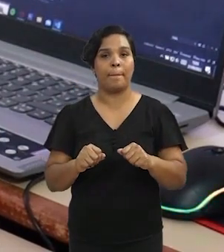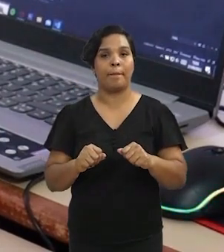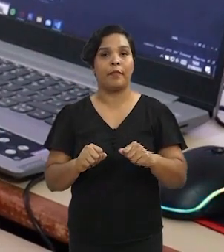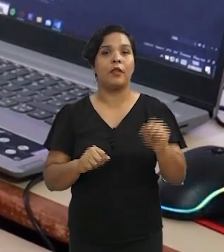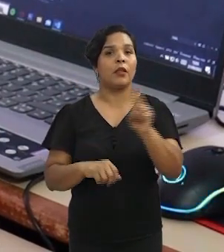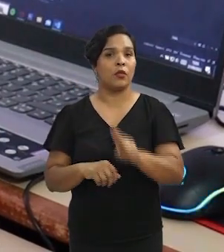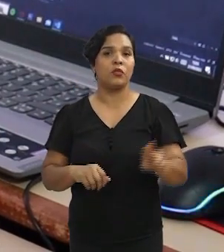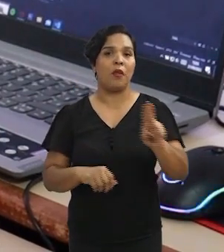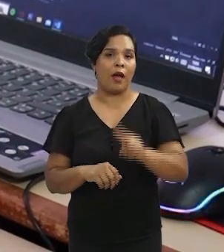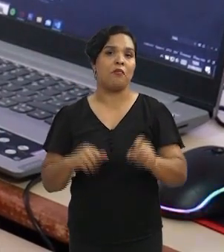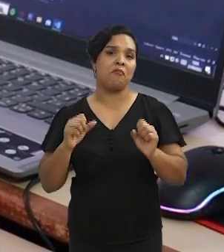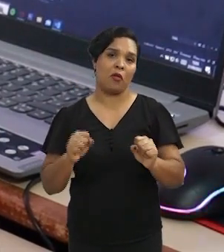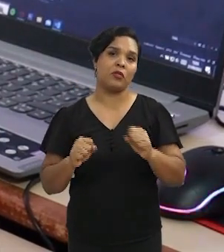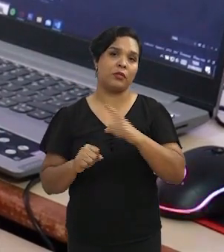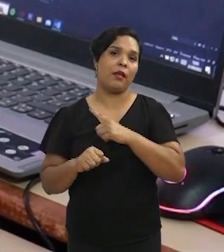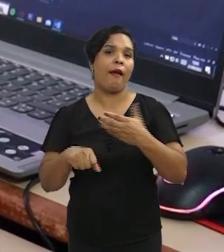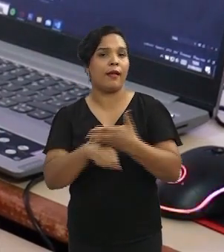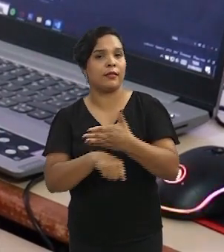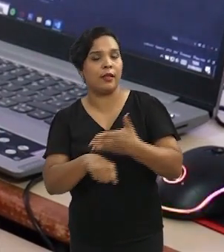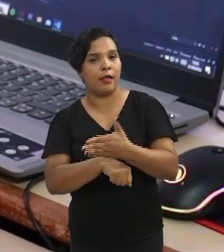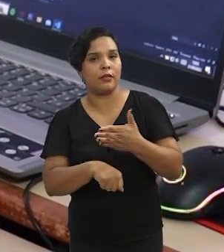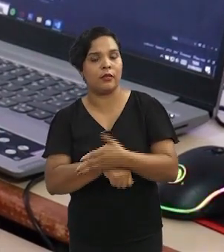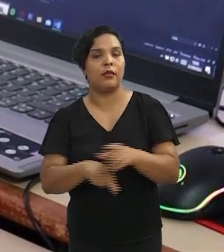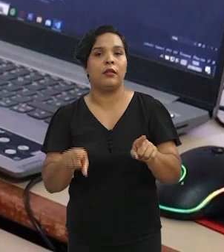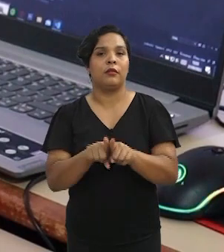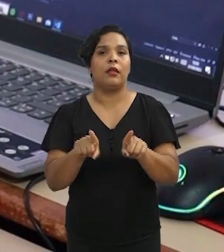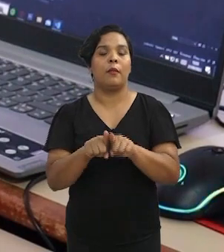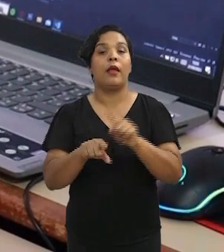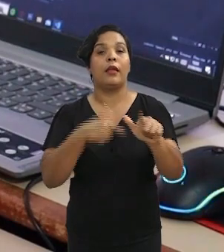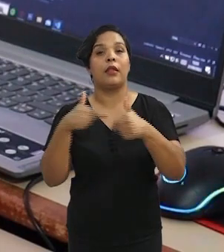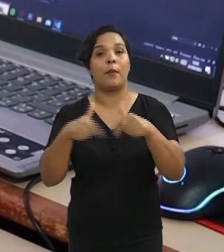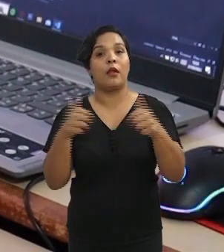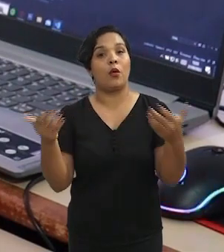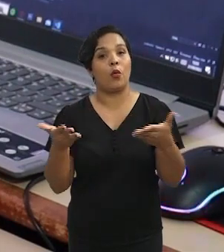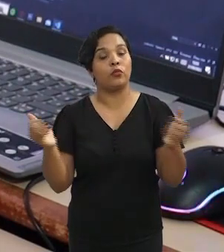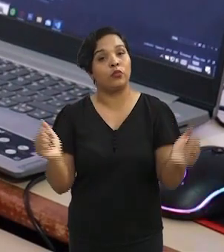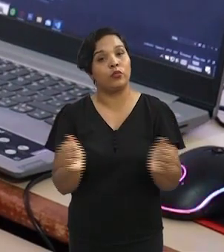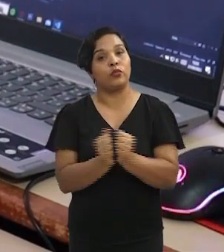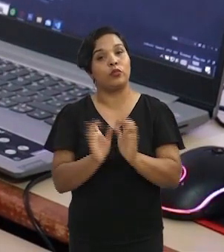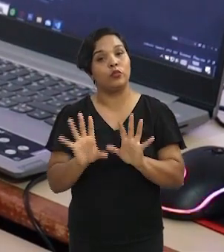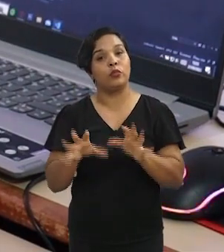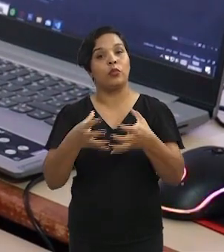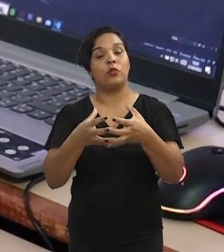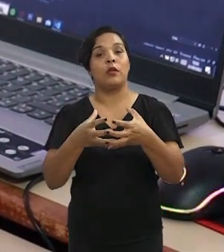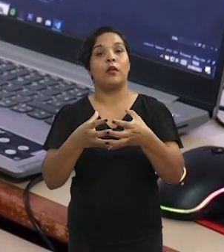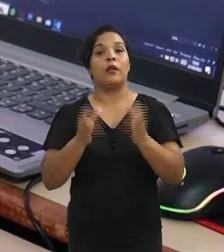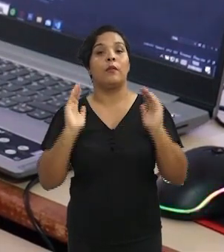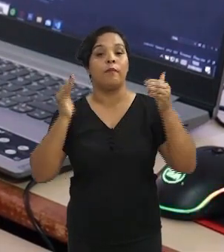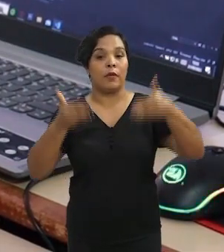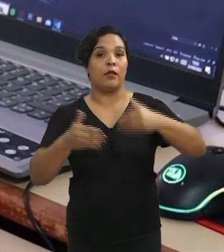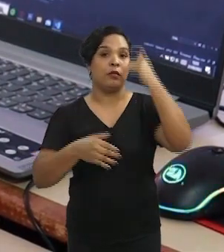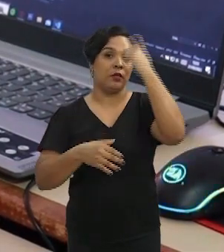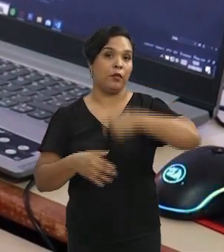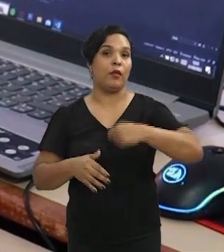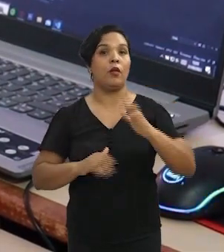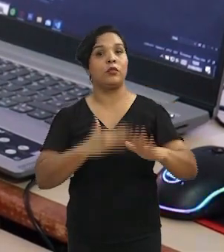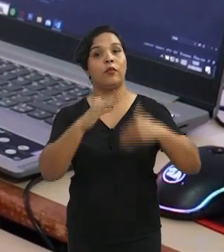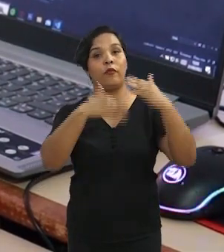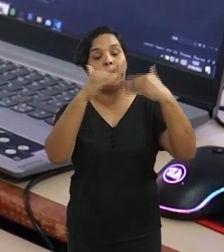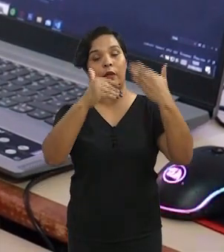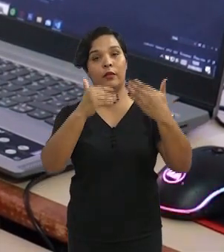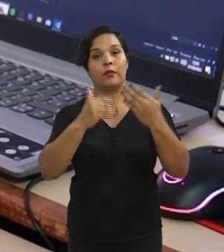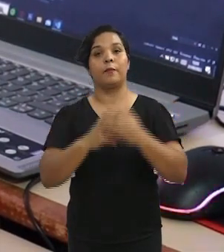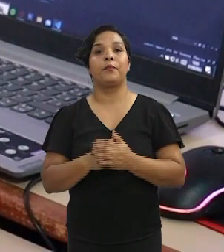que o usuário ele tem acesso, né? A gente está trabalhando hoje em conjunto, mas mais especificamente eu